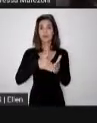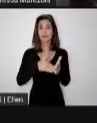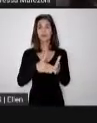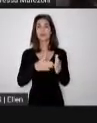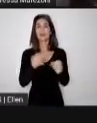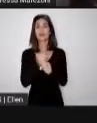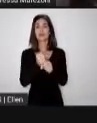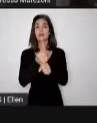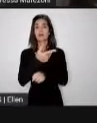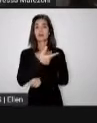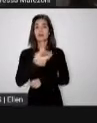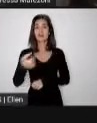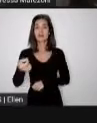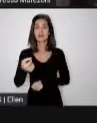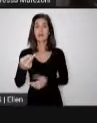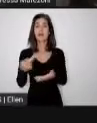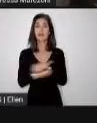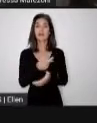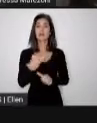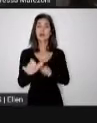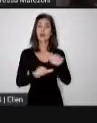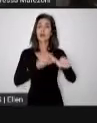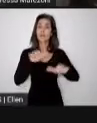né, mudanças